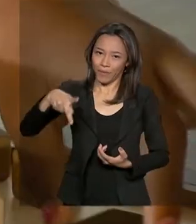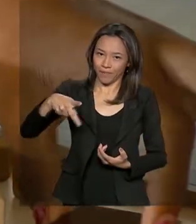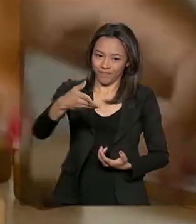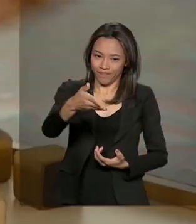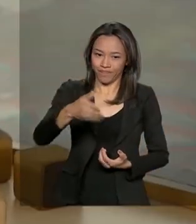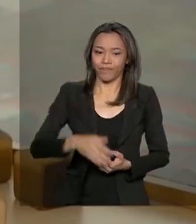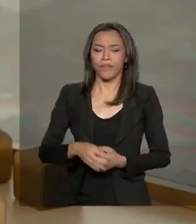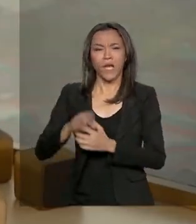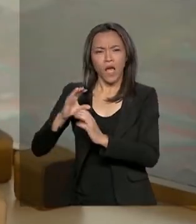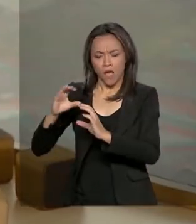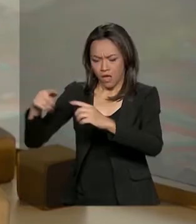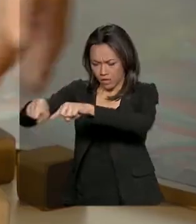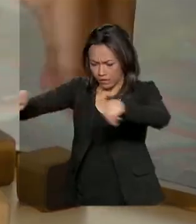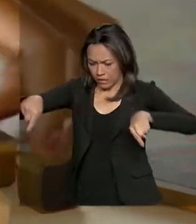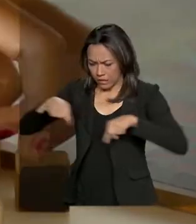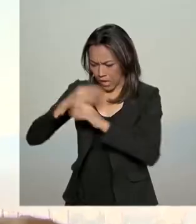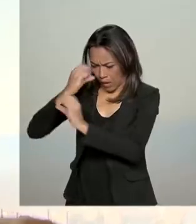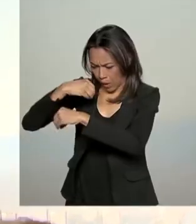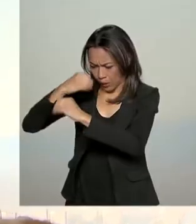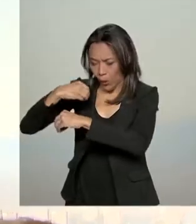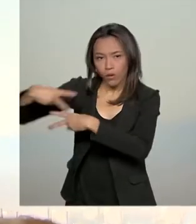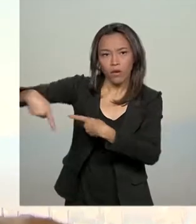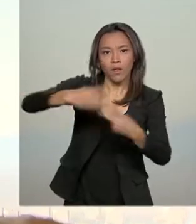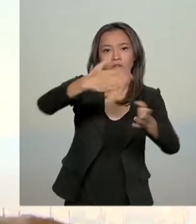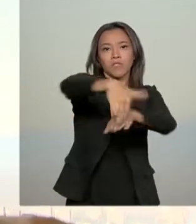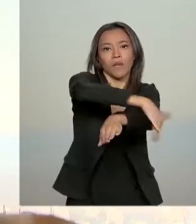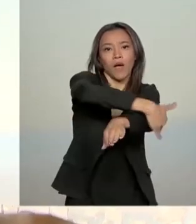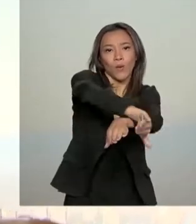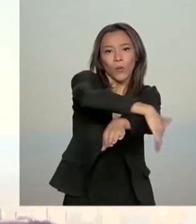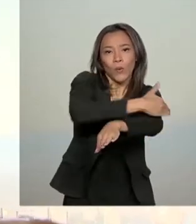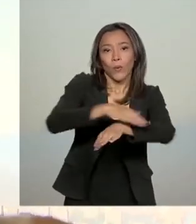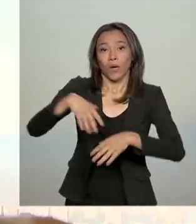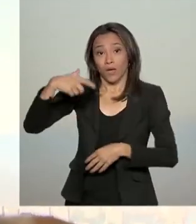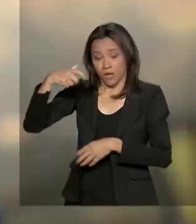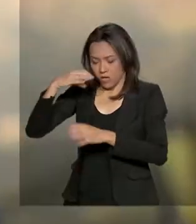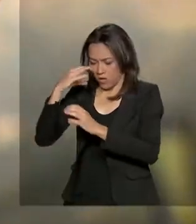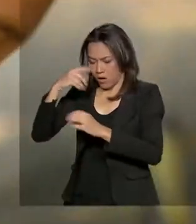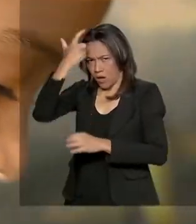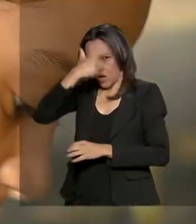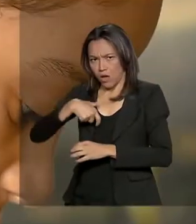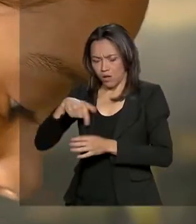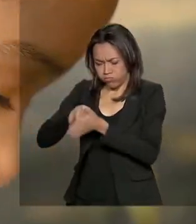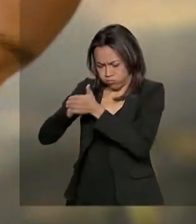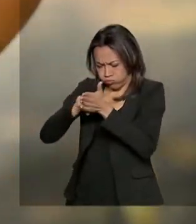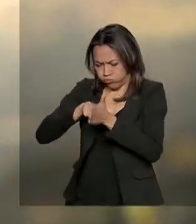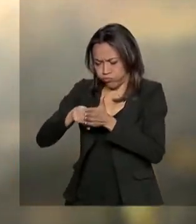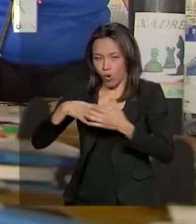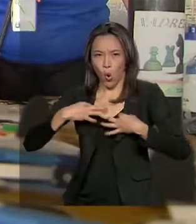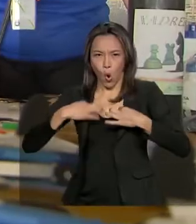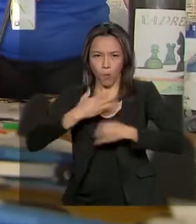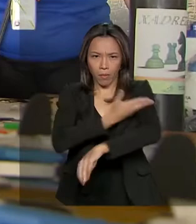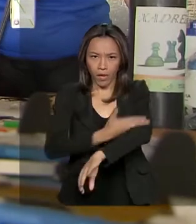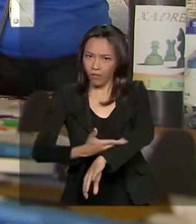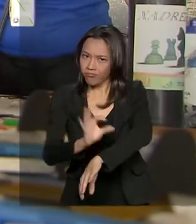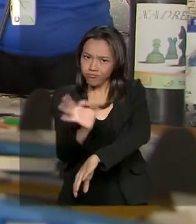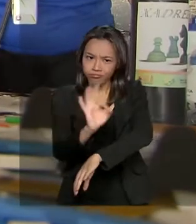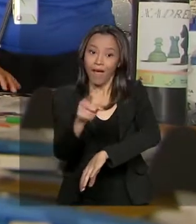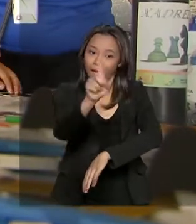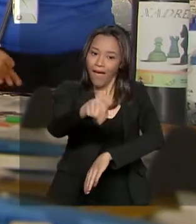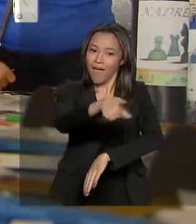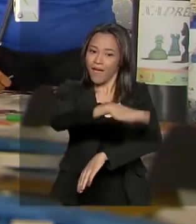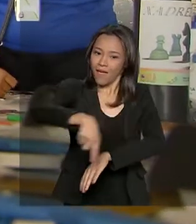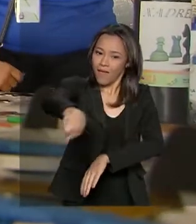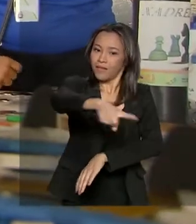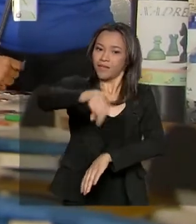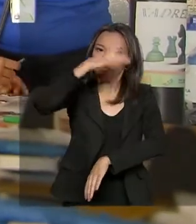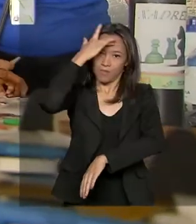Dos laboratórios para as ruas e os cientistas não usam jaleco. São esses pequenos aqui. Para popularizar